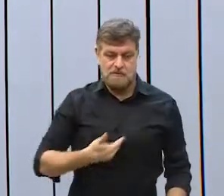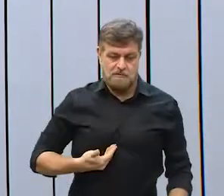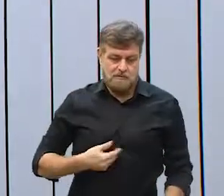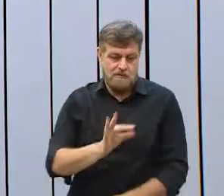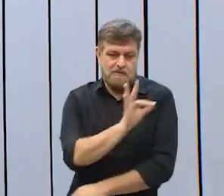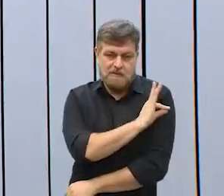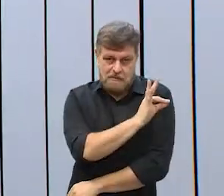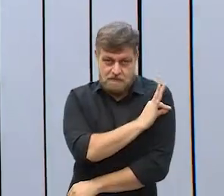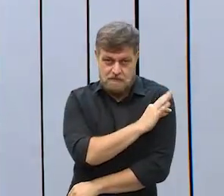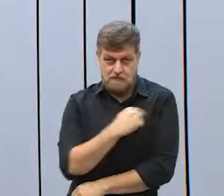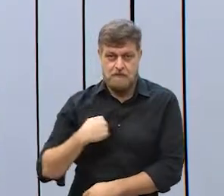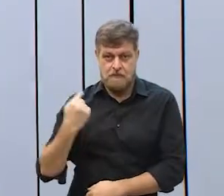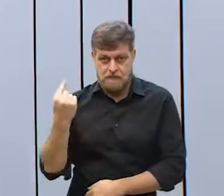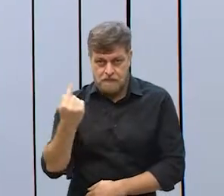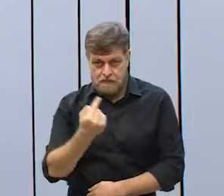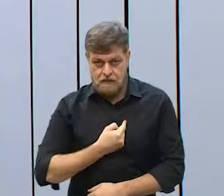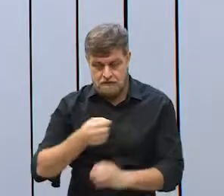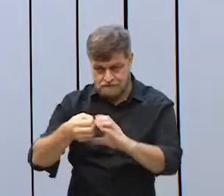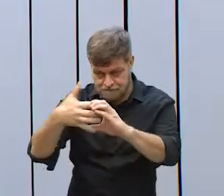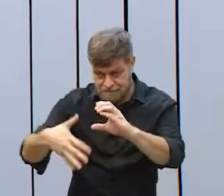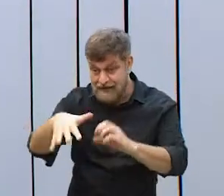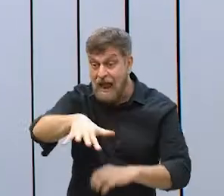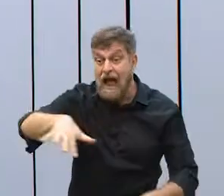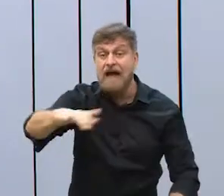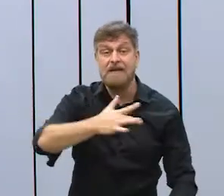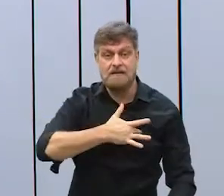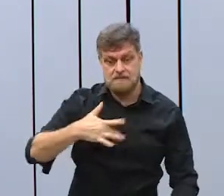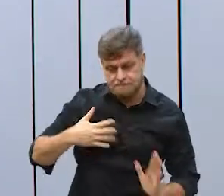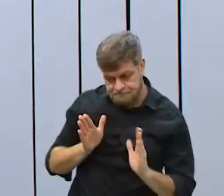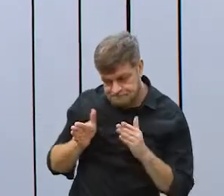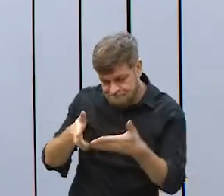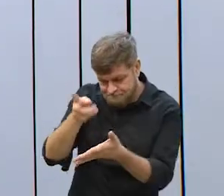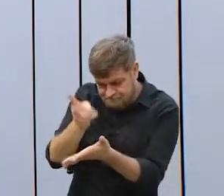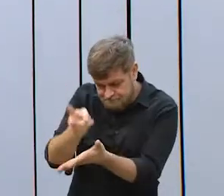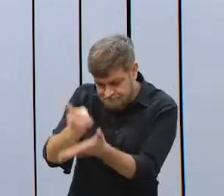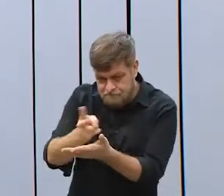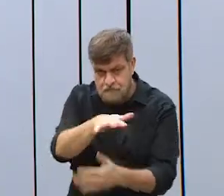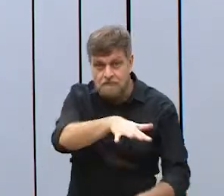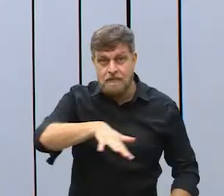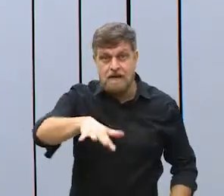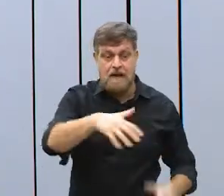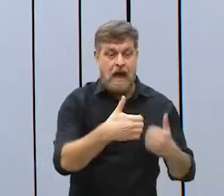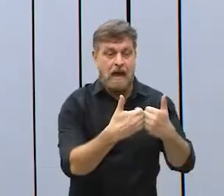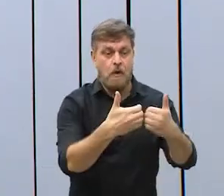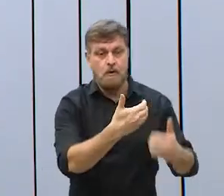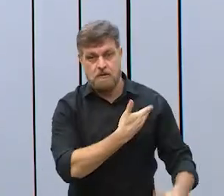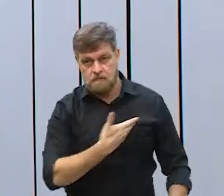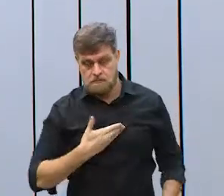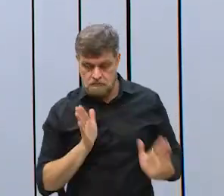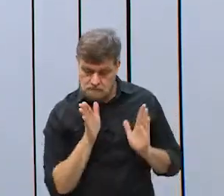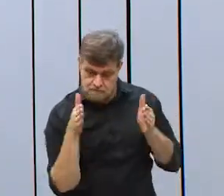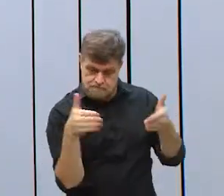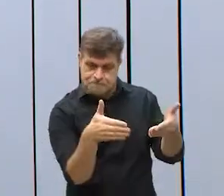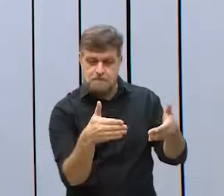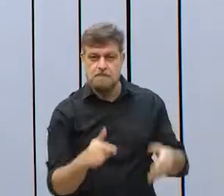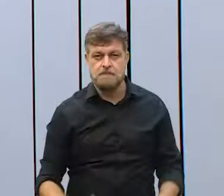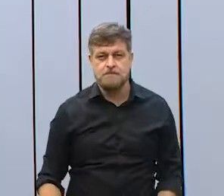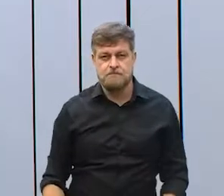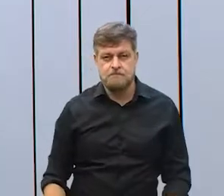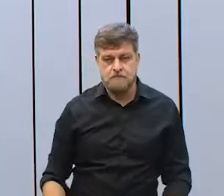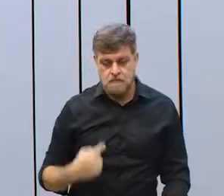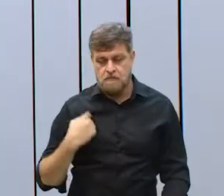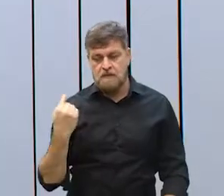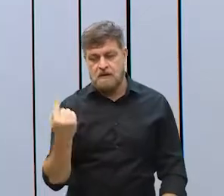demandas são peculiares, sim, na área da saúde, né? São peculiares, sim, na área do transporte. Então, a